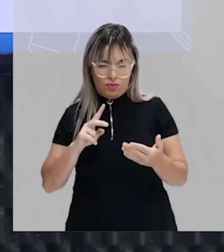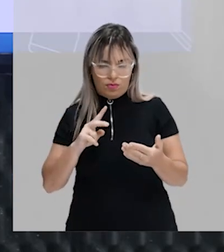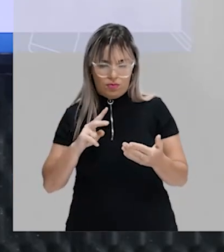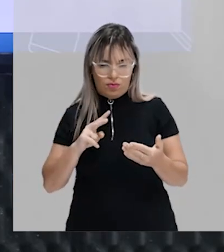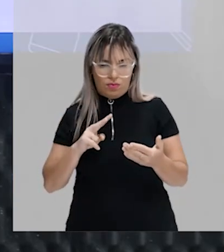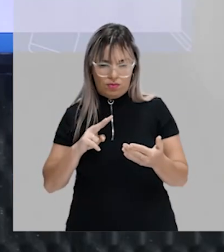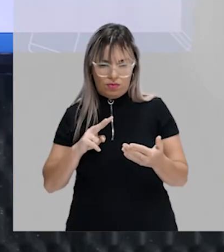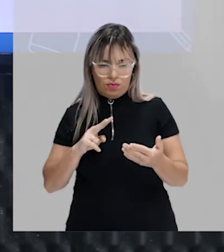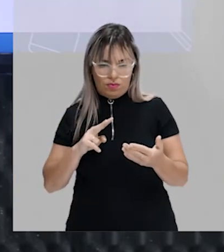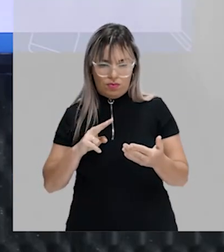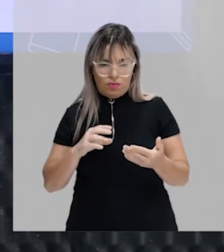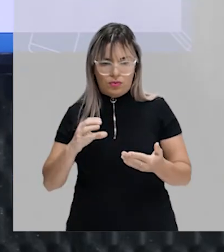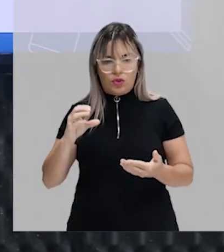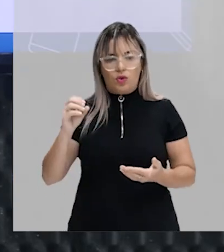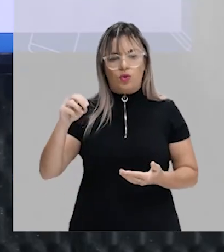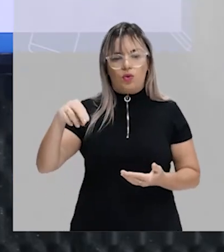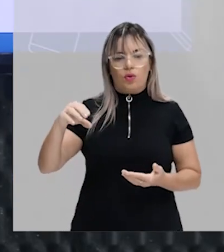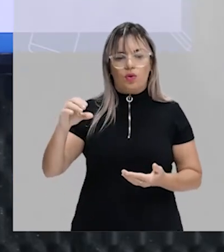ele aclama